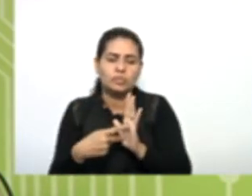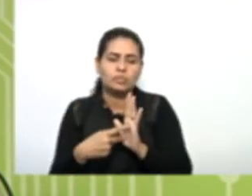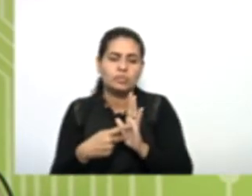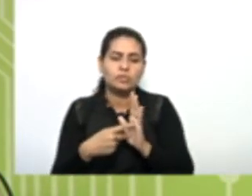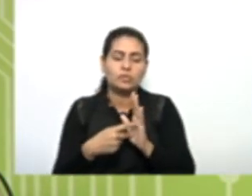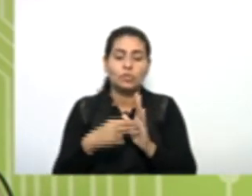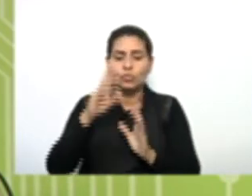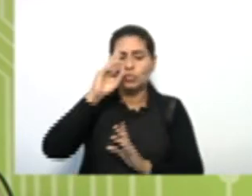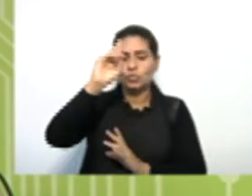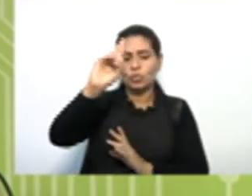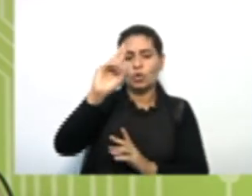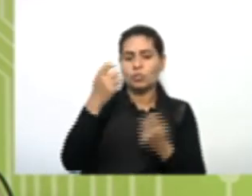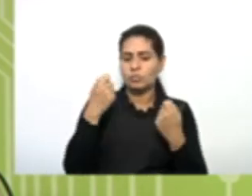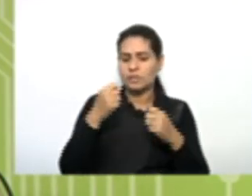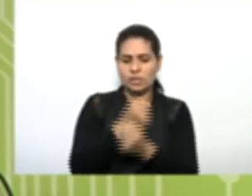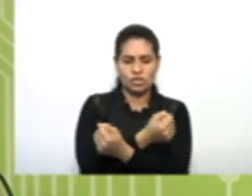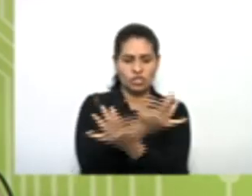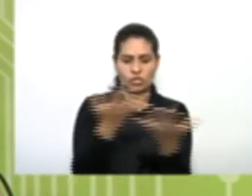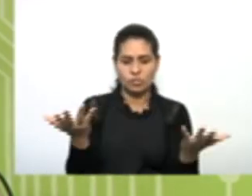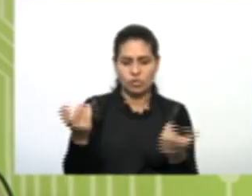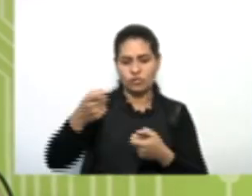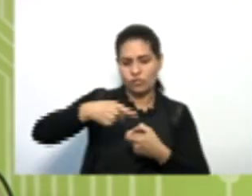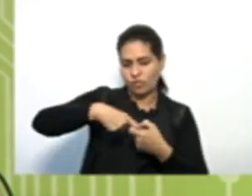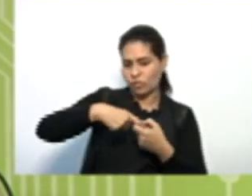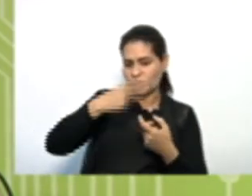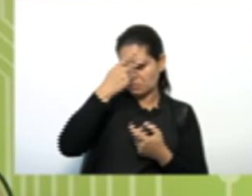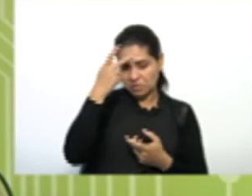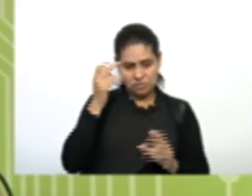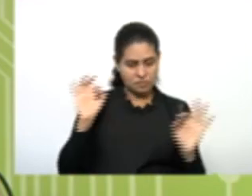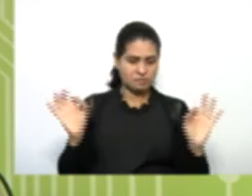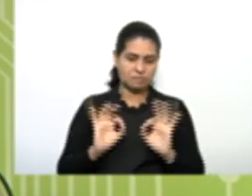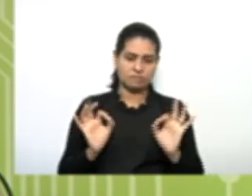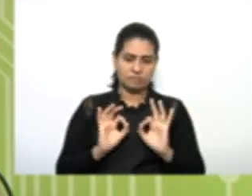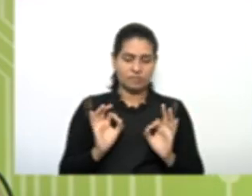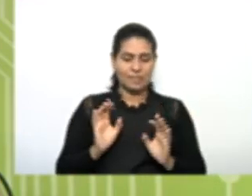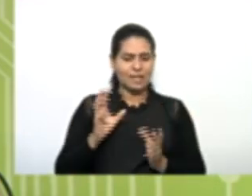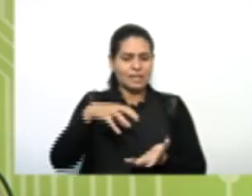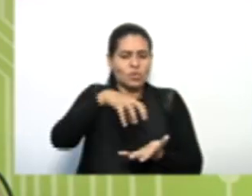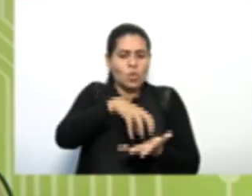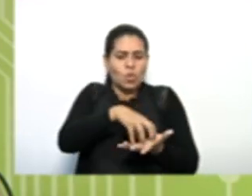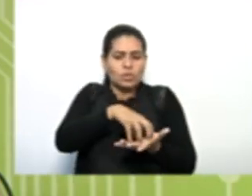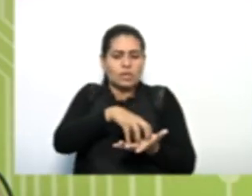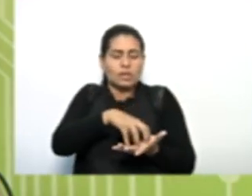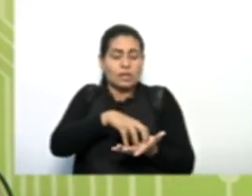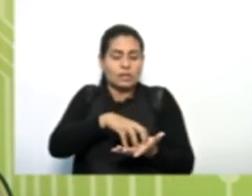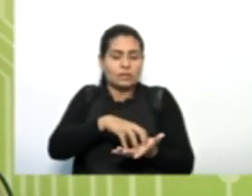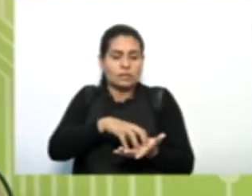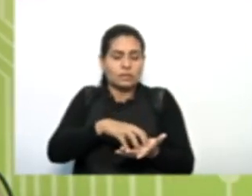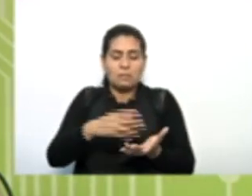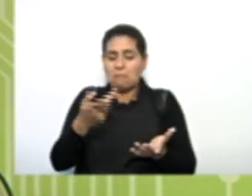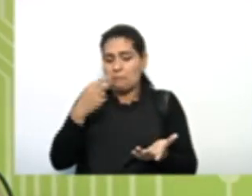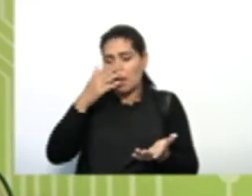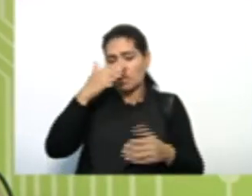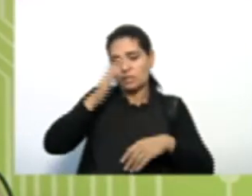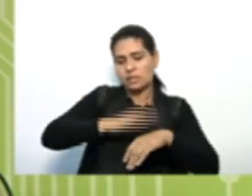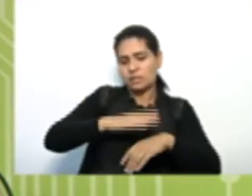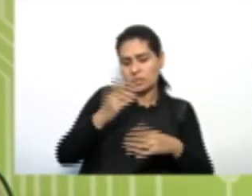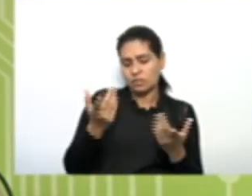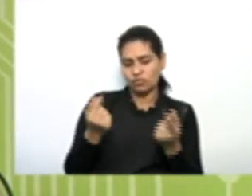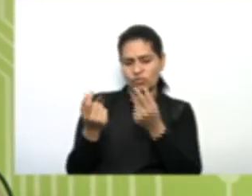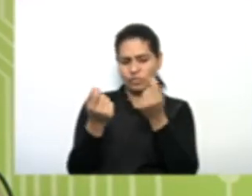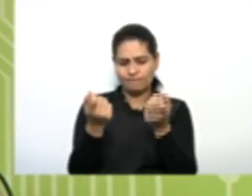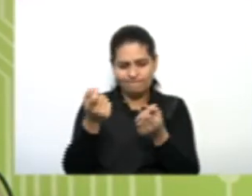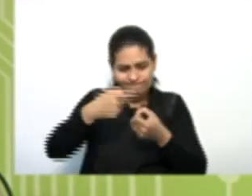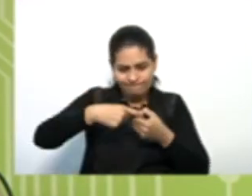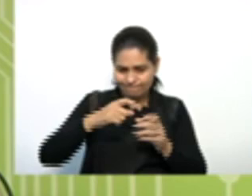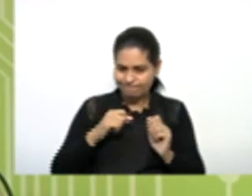o proprietário não precisa distribuir, porque normalmente os proprietários são concentrados, né? Eles vão concentrar em suas mãos esses